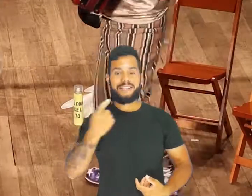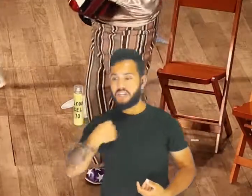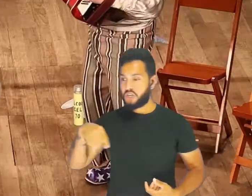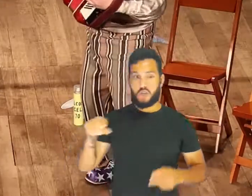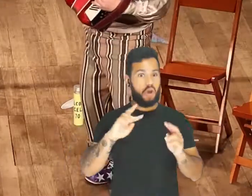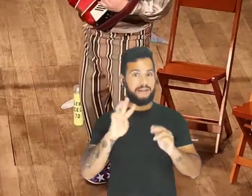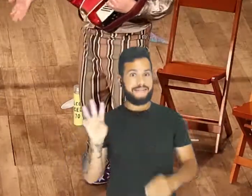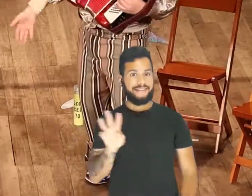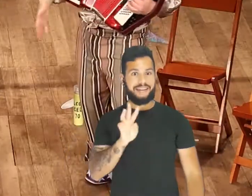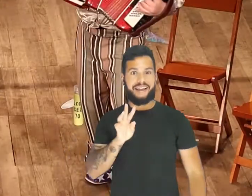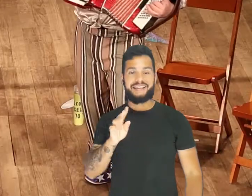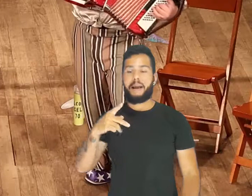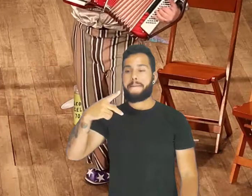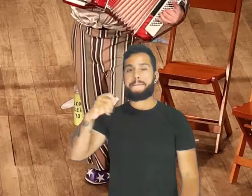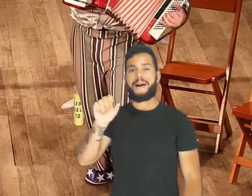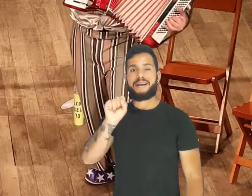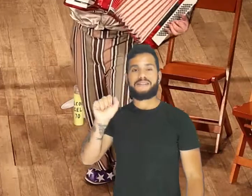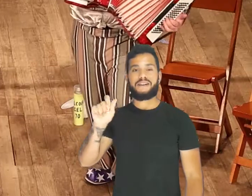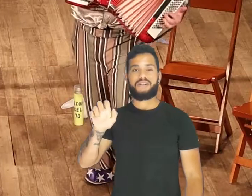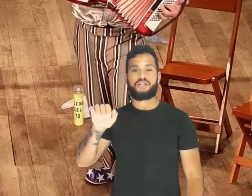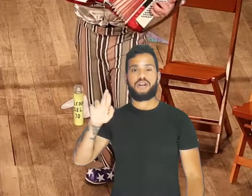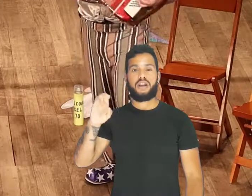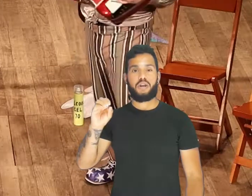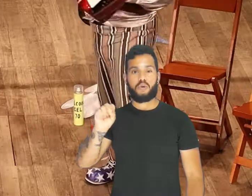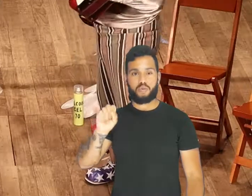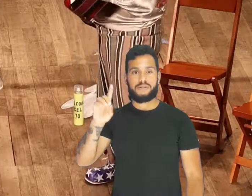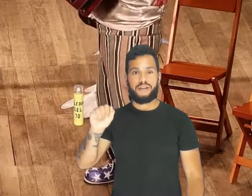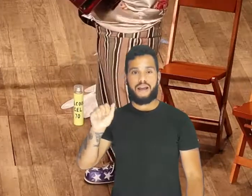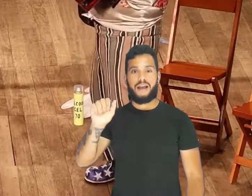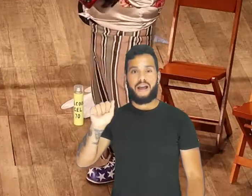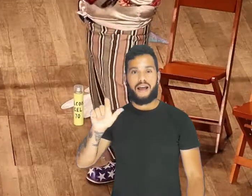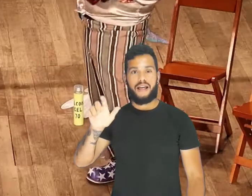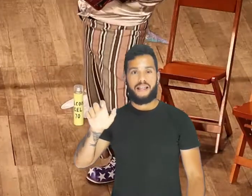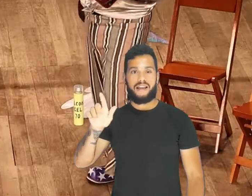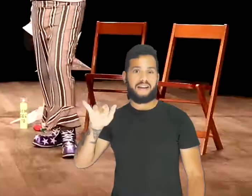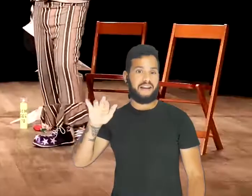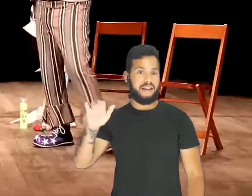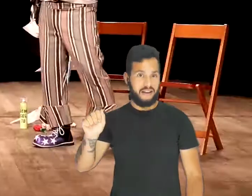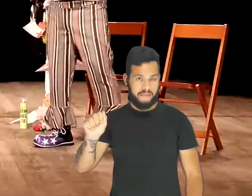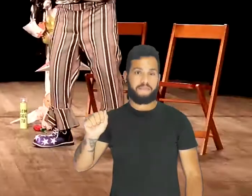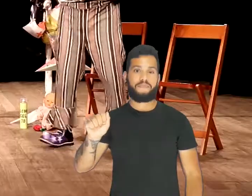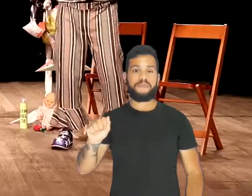os passageiros da alegria. Vamos cantar uma música? Vamos.